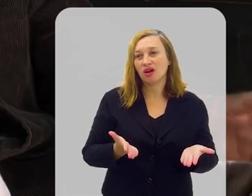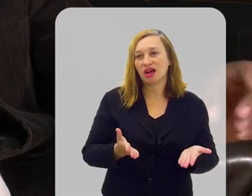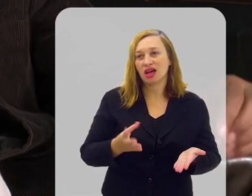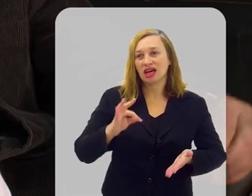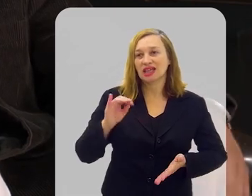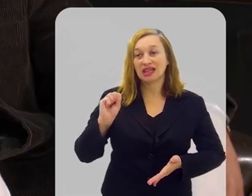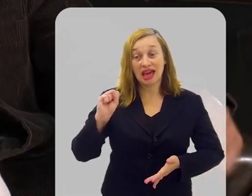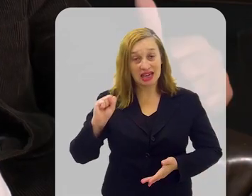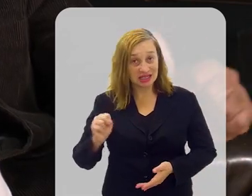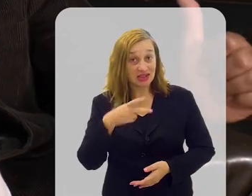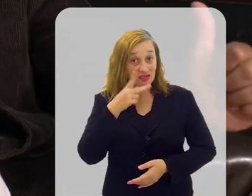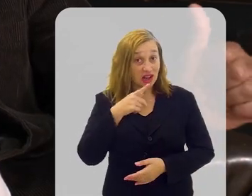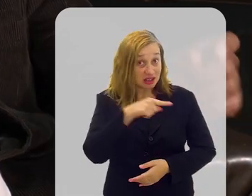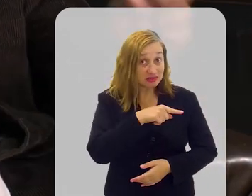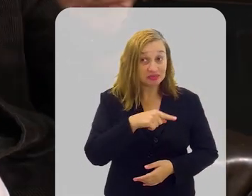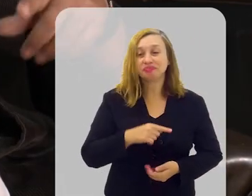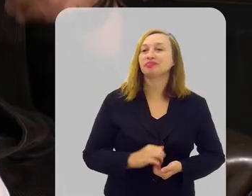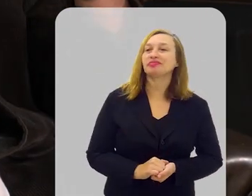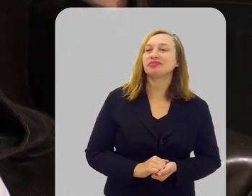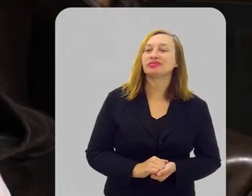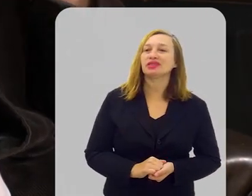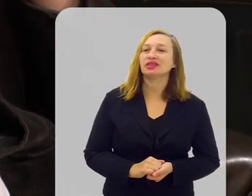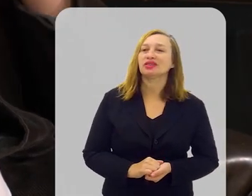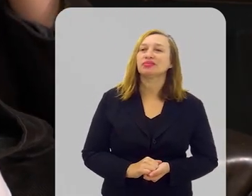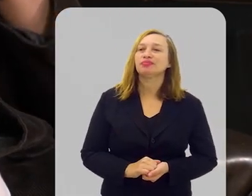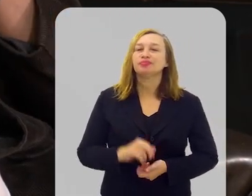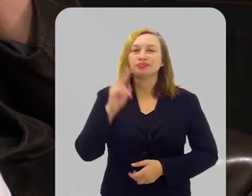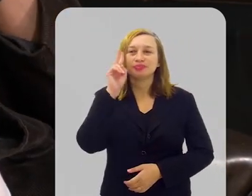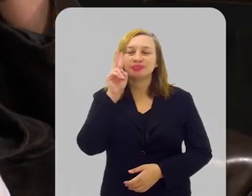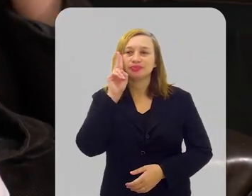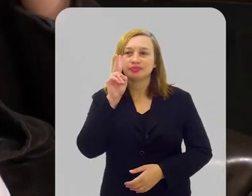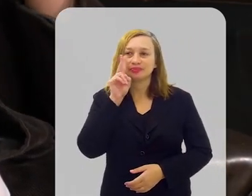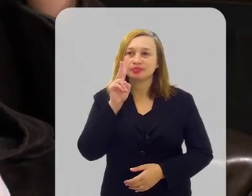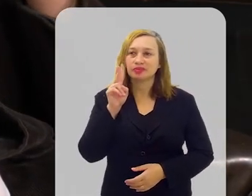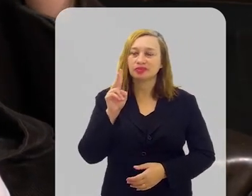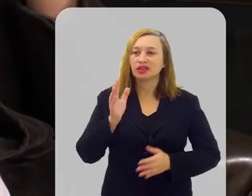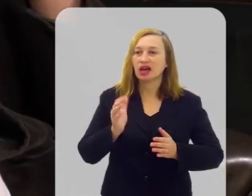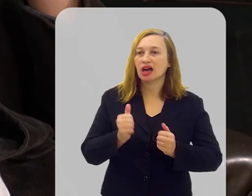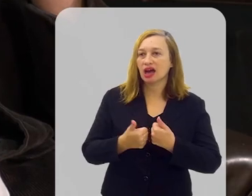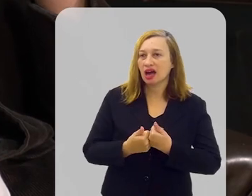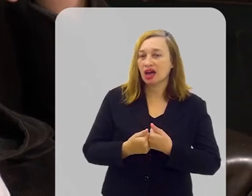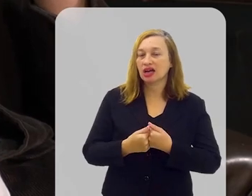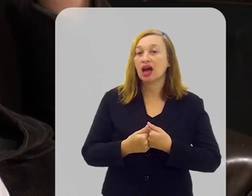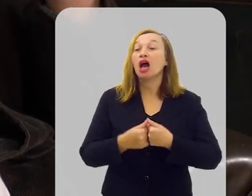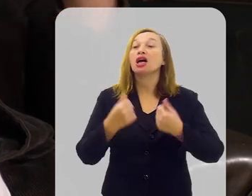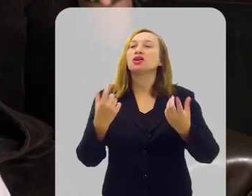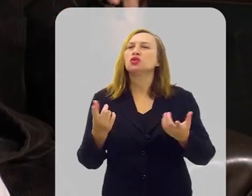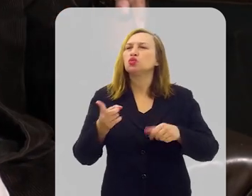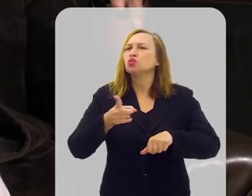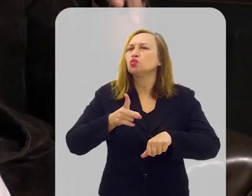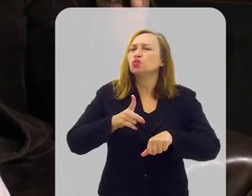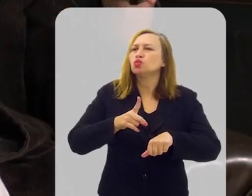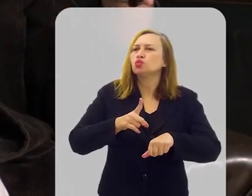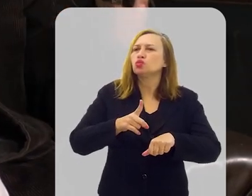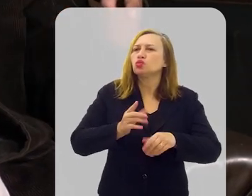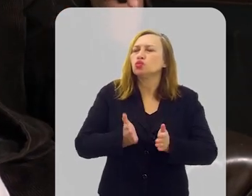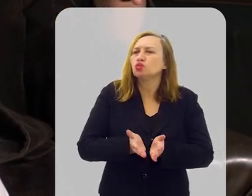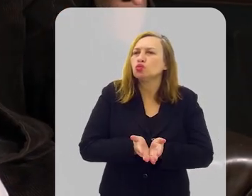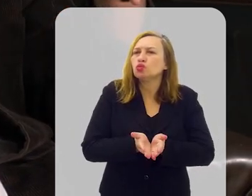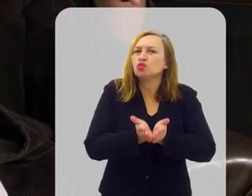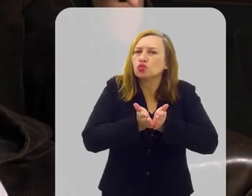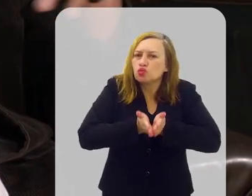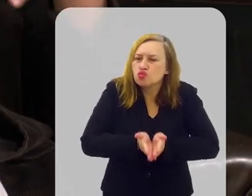Thaís pegou a vassoura. Sucesso total. Lembrando que nesse caso da arca, uma coisa muito interessante... que no momento